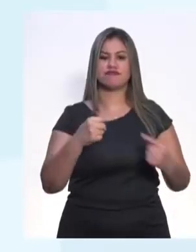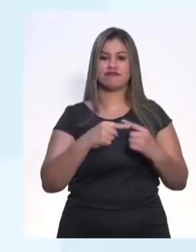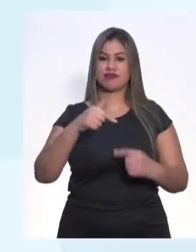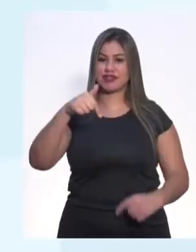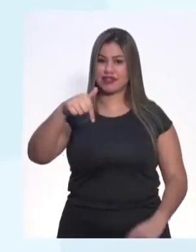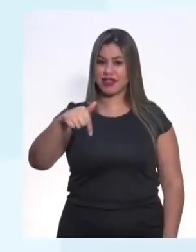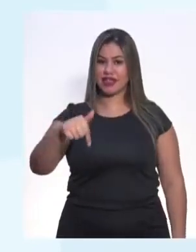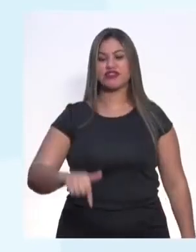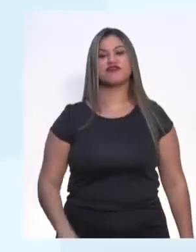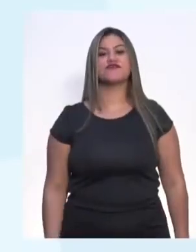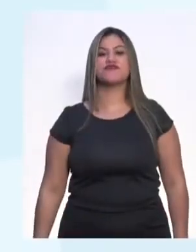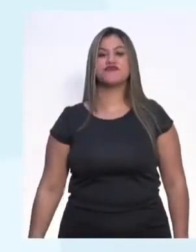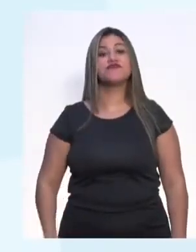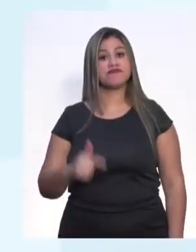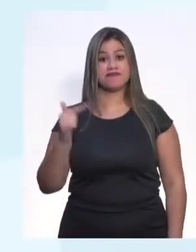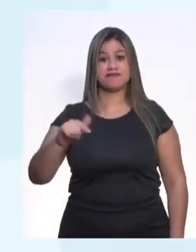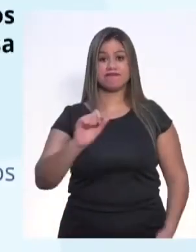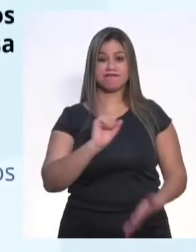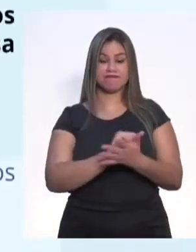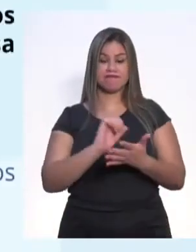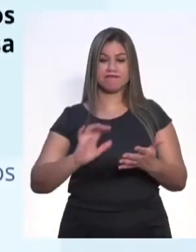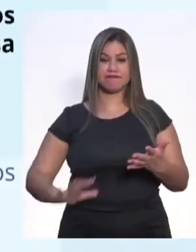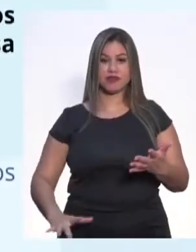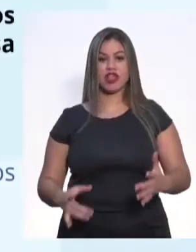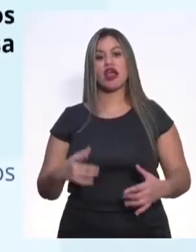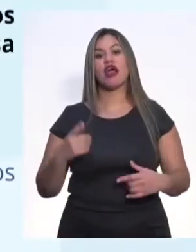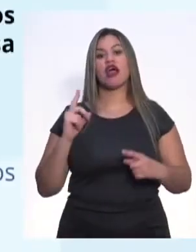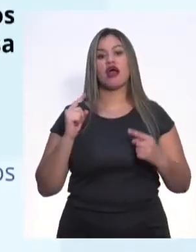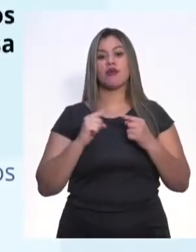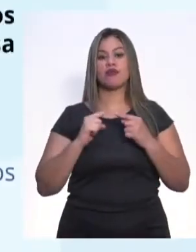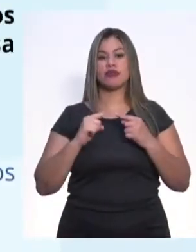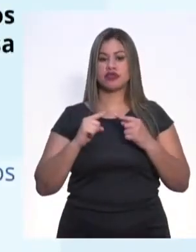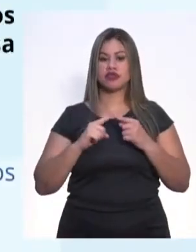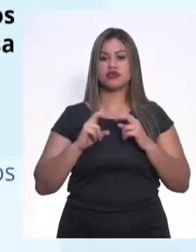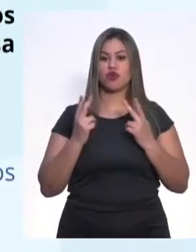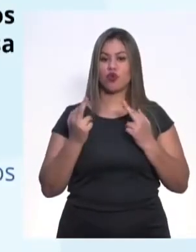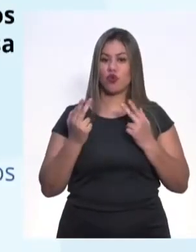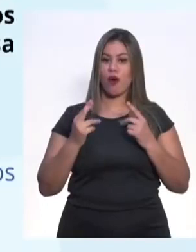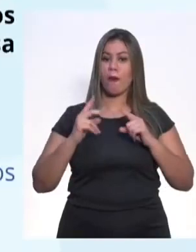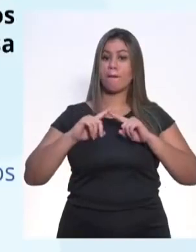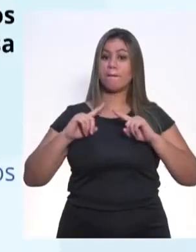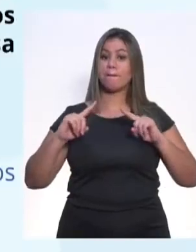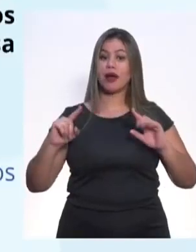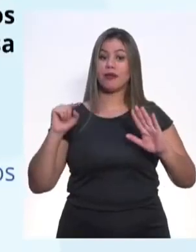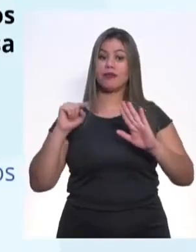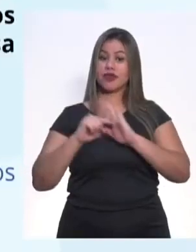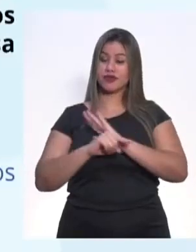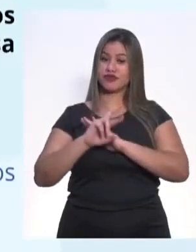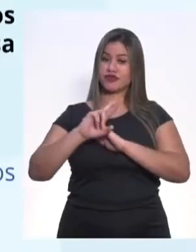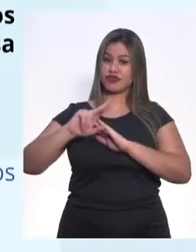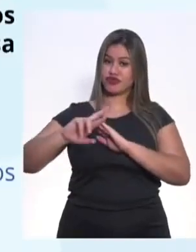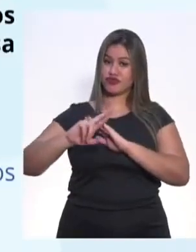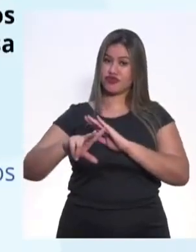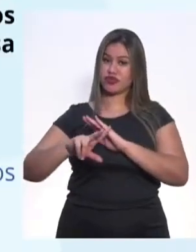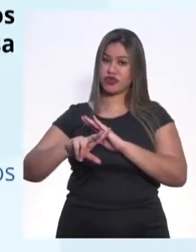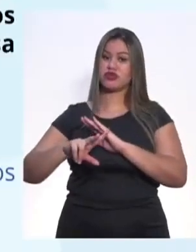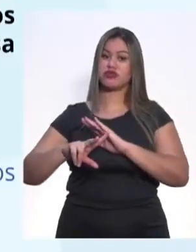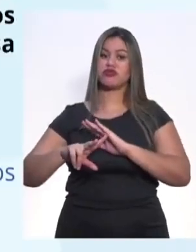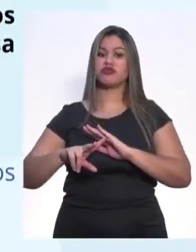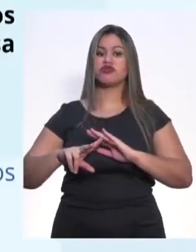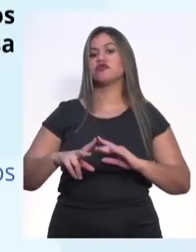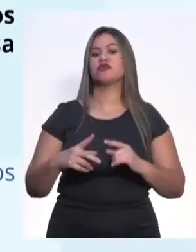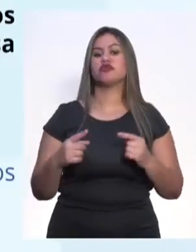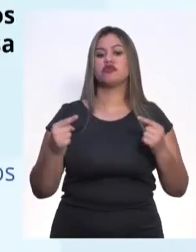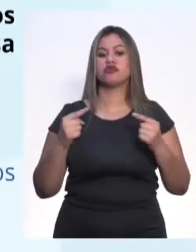Então, vamos agora para a próxima atividade, que ainda é a atividade 5, só que agora eu vou continuar mais um pouquinho essa atividade. Vou